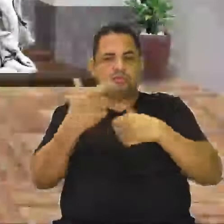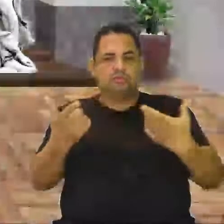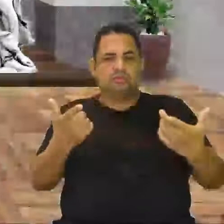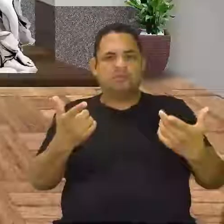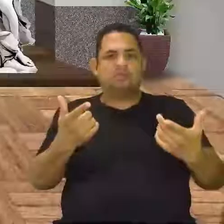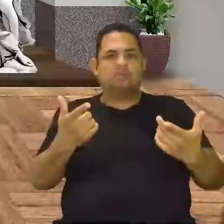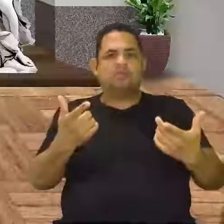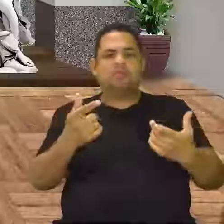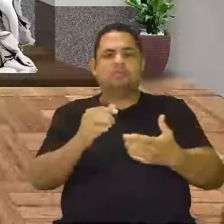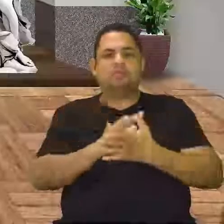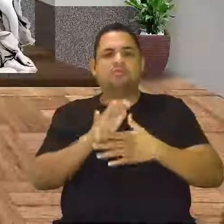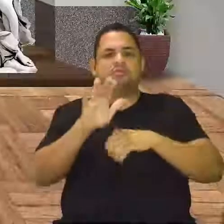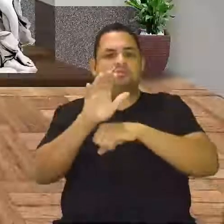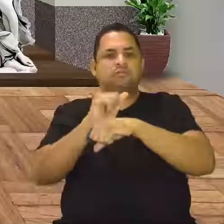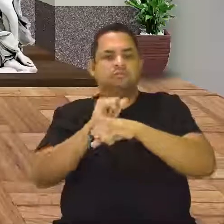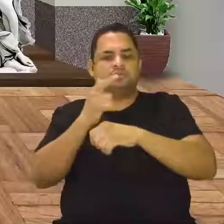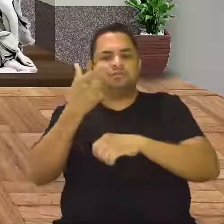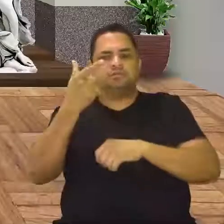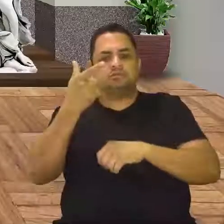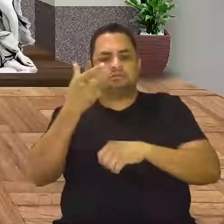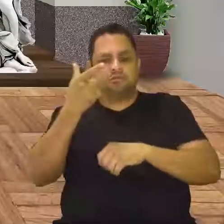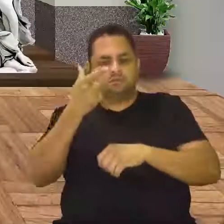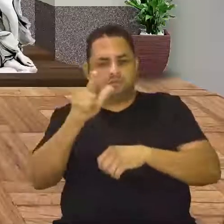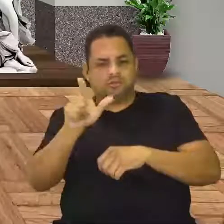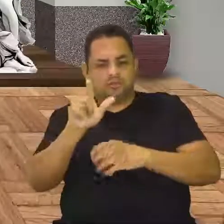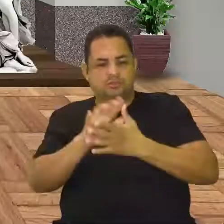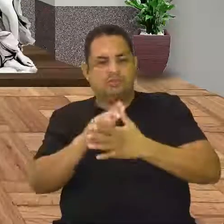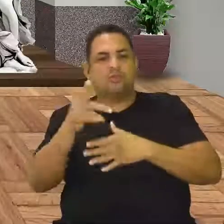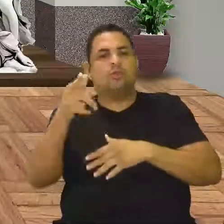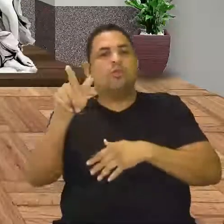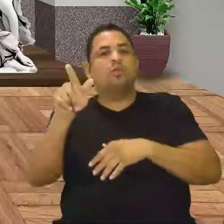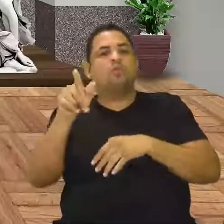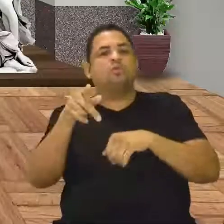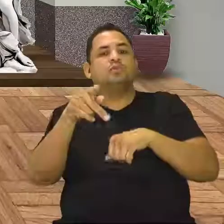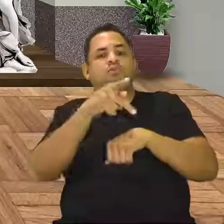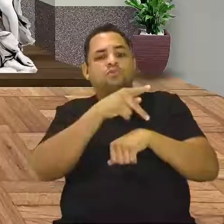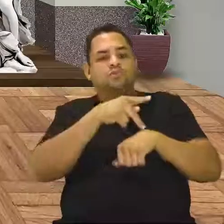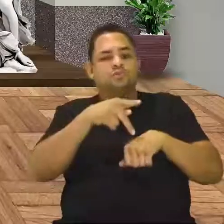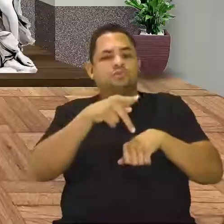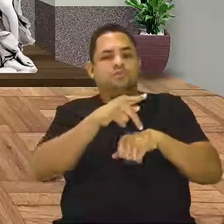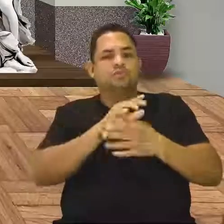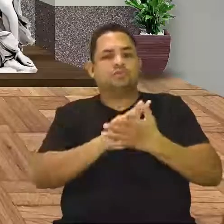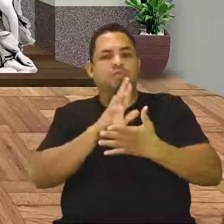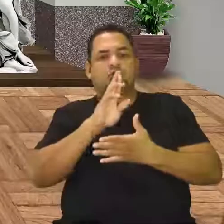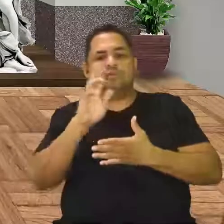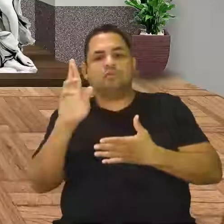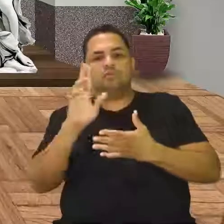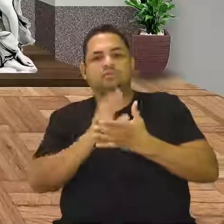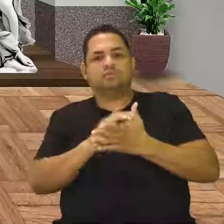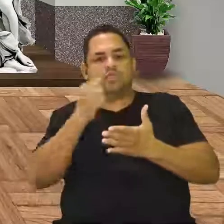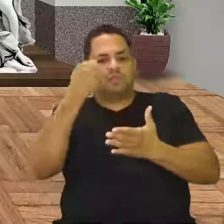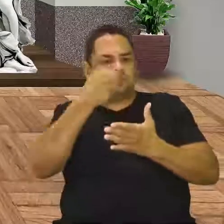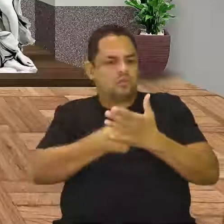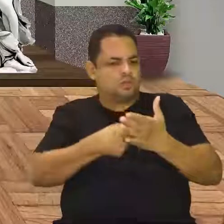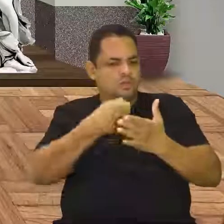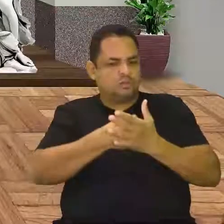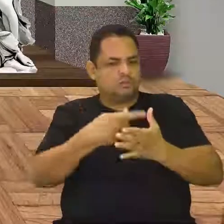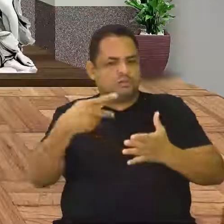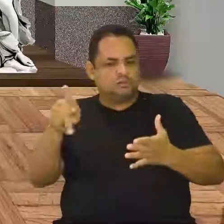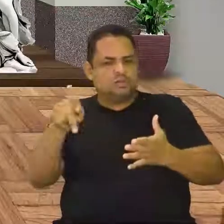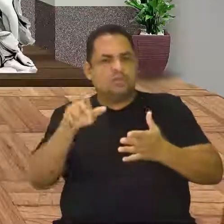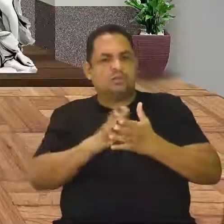mim eles vão colocar novamente as outras forças Inclusive a União Soviética que lutou no seu